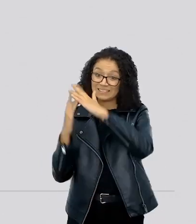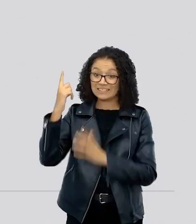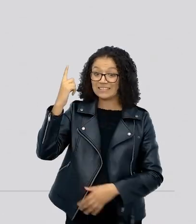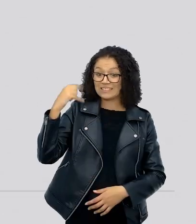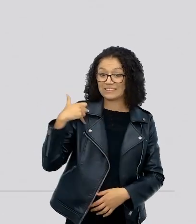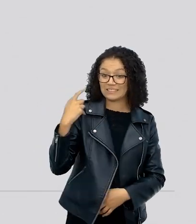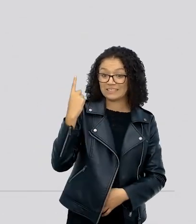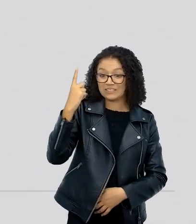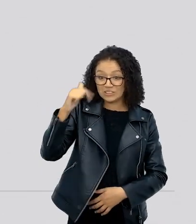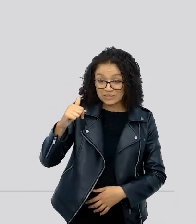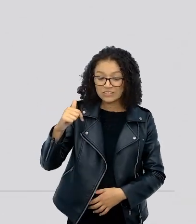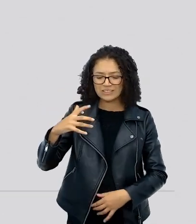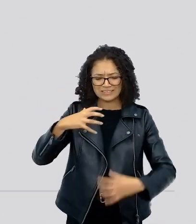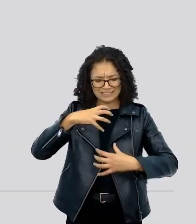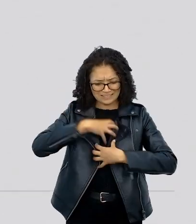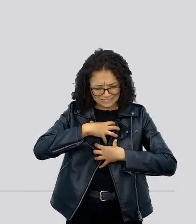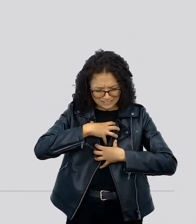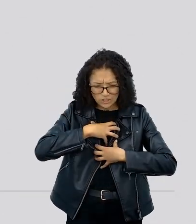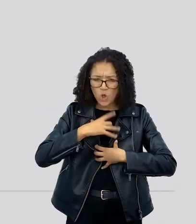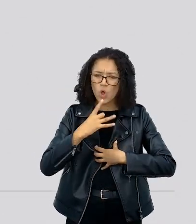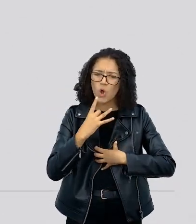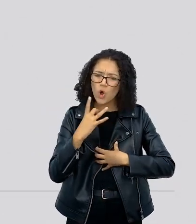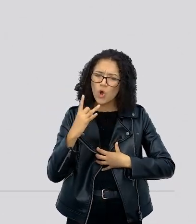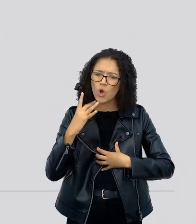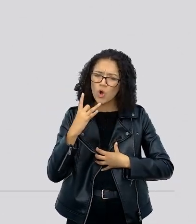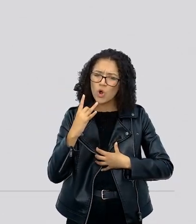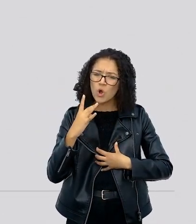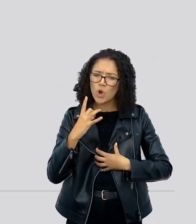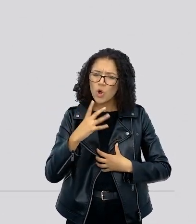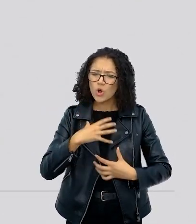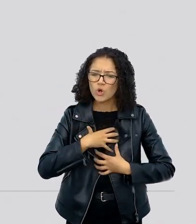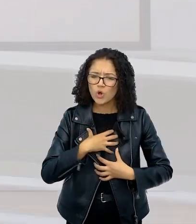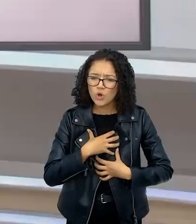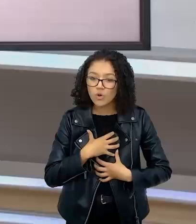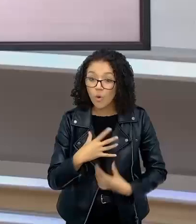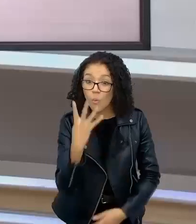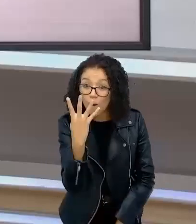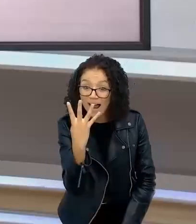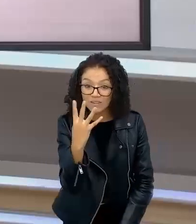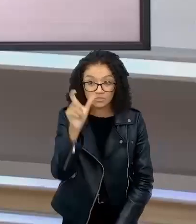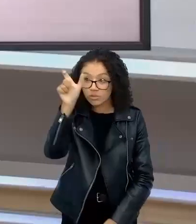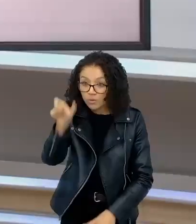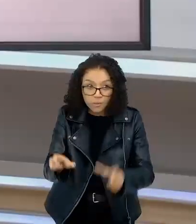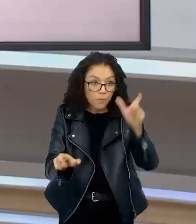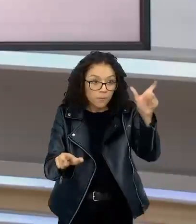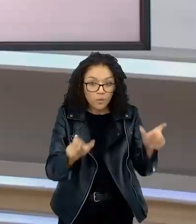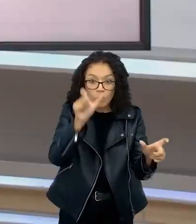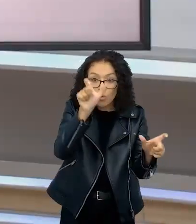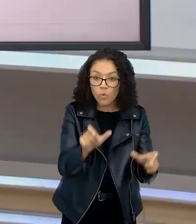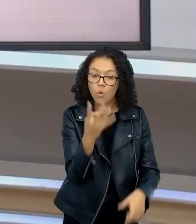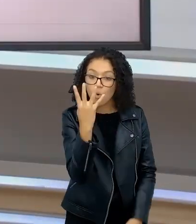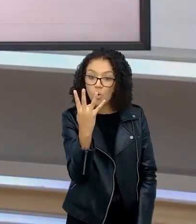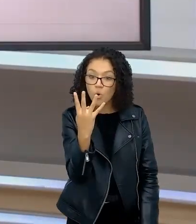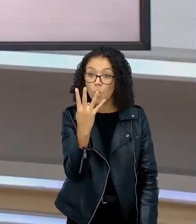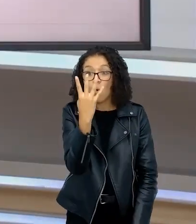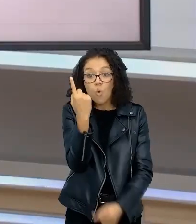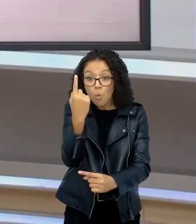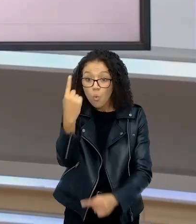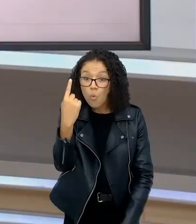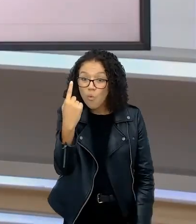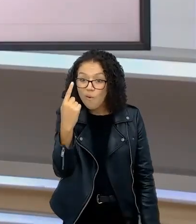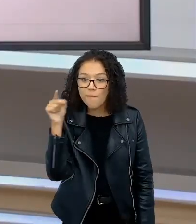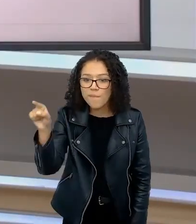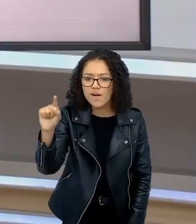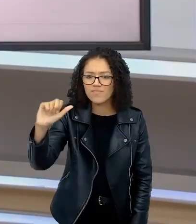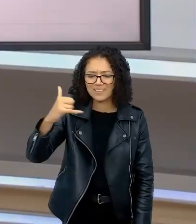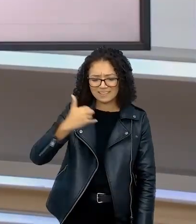sentir solitário sempre. A gente está falando de eu pegar 4 pessoas na minha frente e uma delas